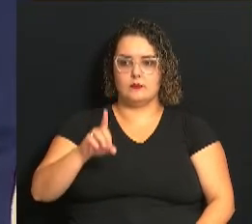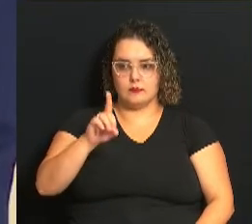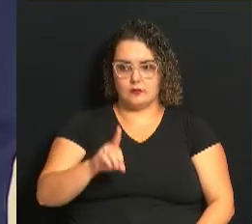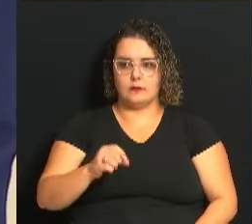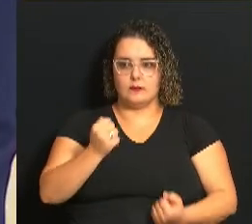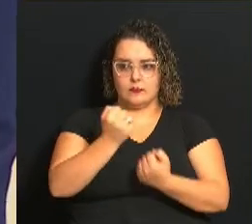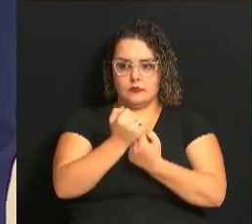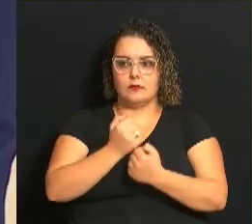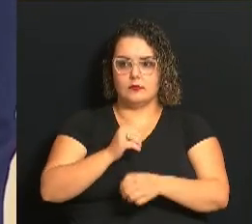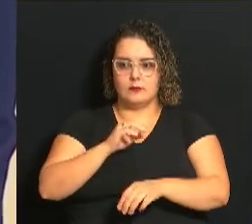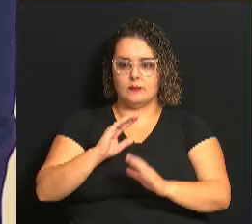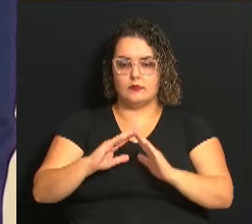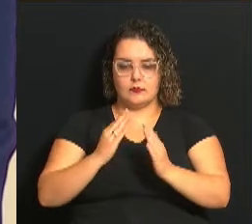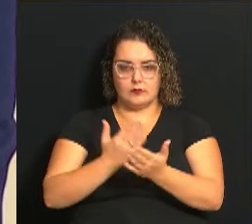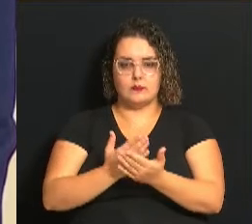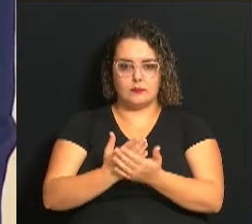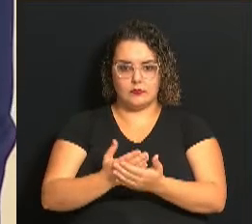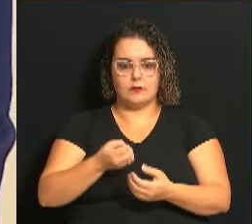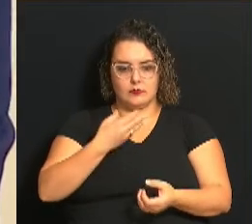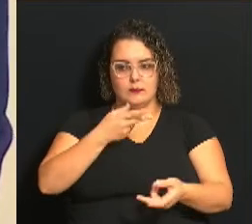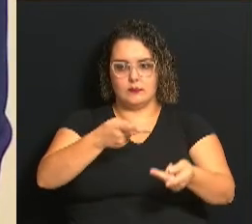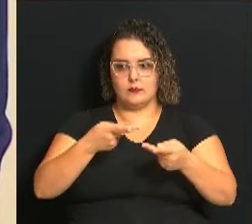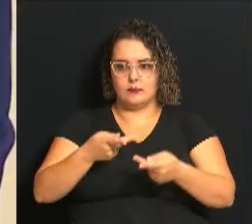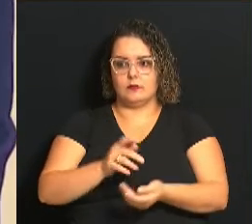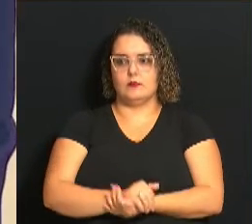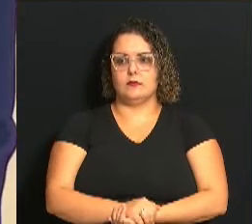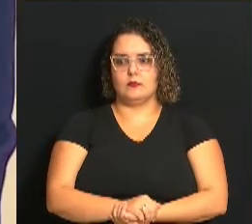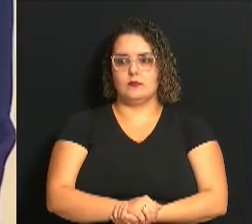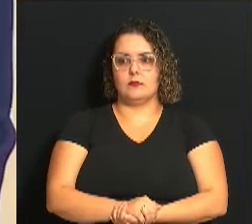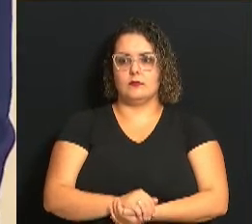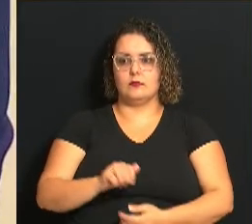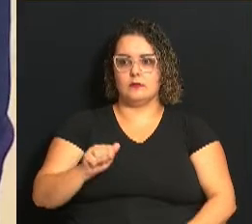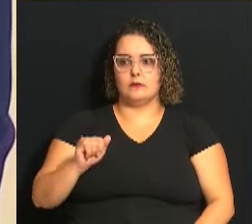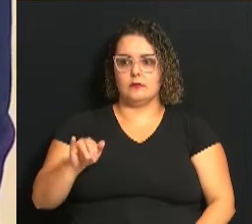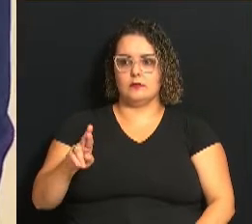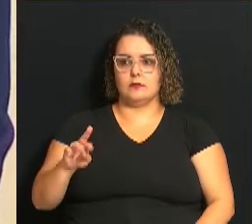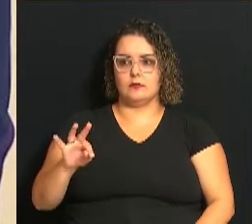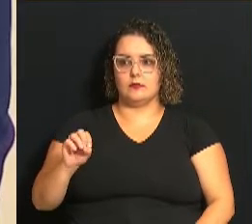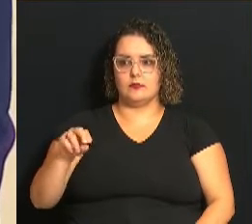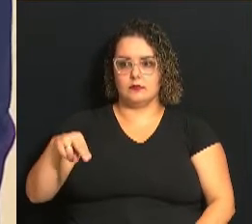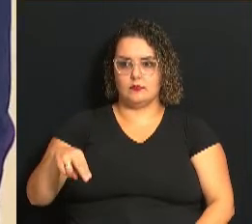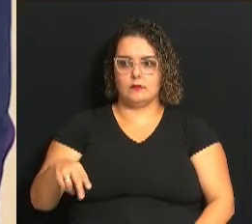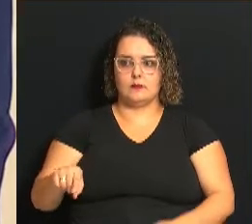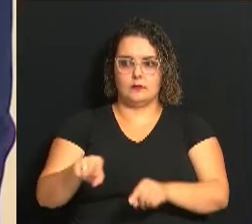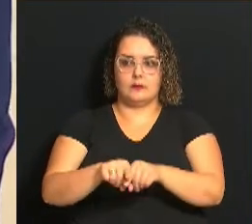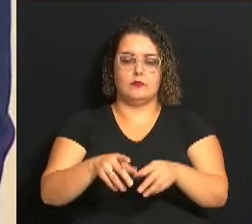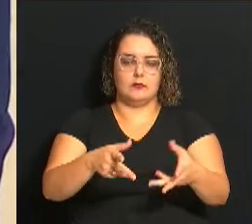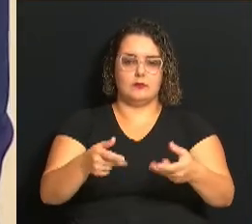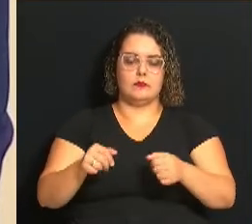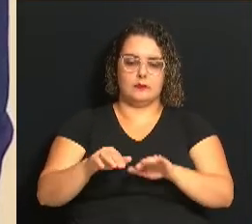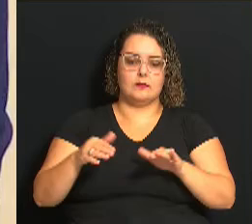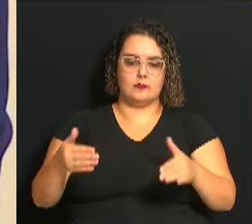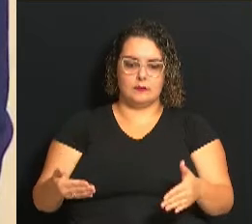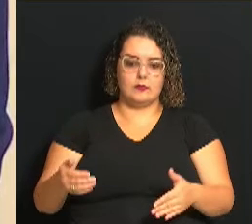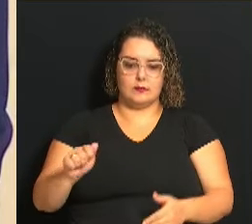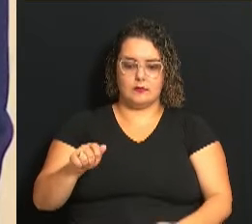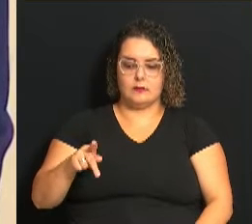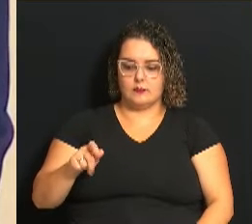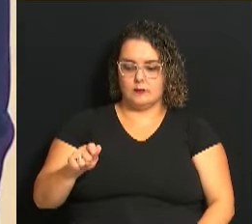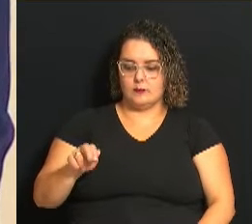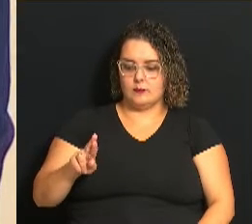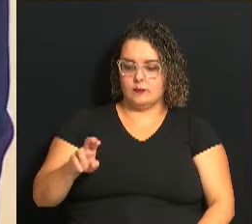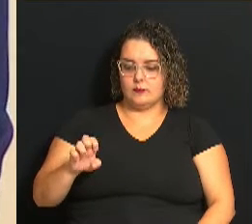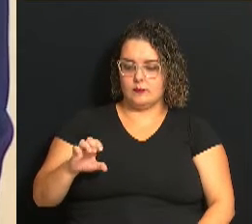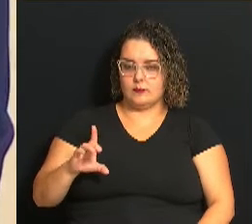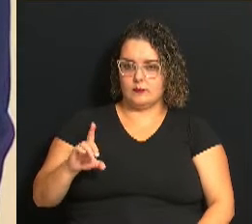senhor seja muito bem-vindo, e também o senhor Ayrton também, gostaria de convidar à mesa, Ayrton Aparecido Salvador,